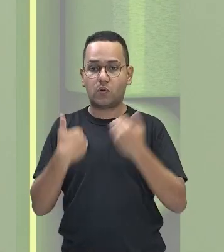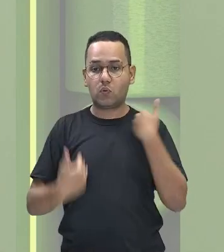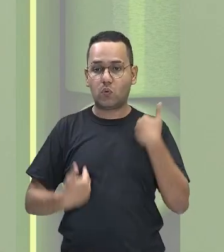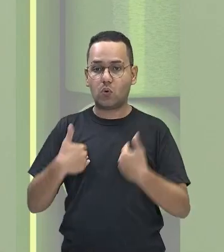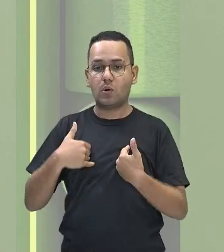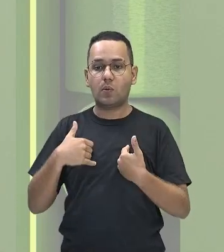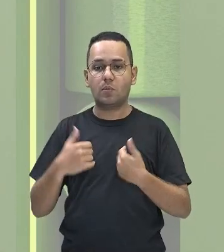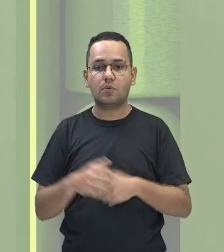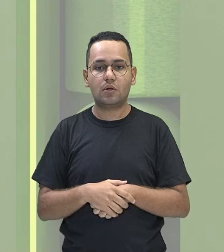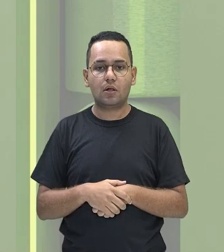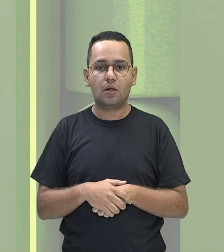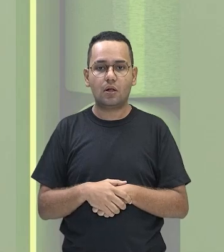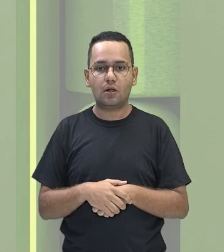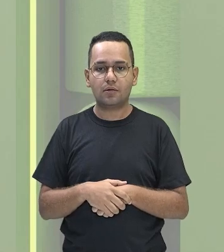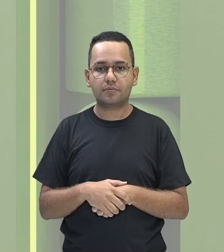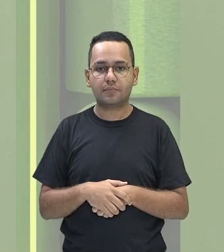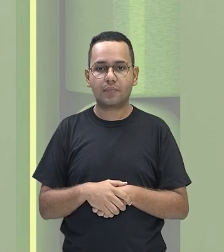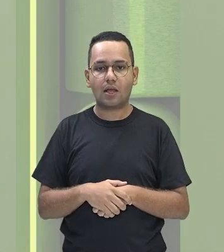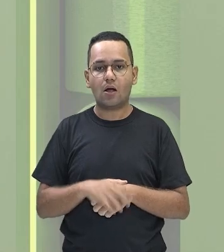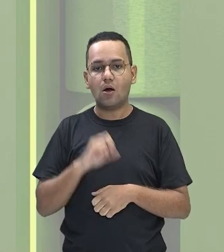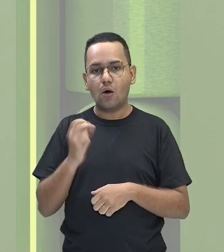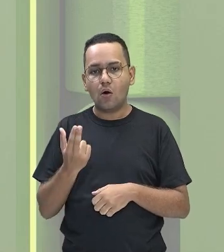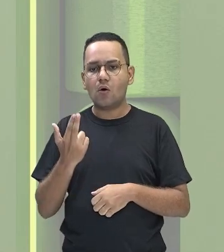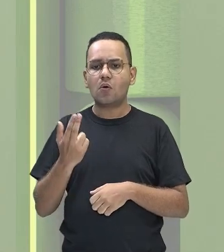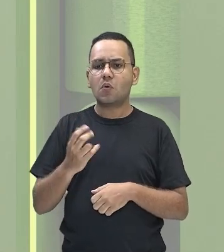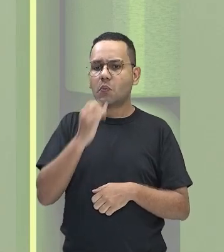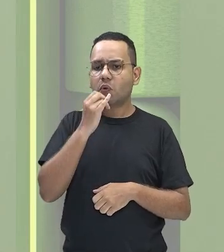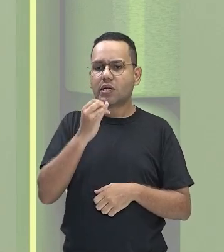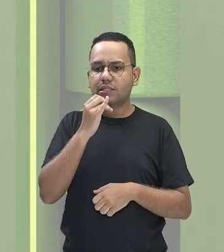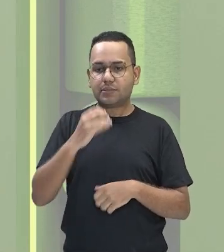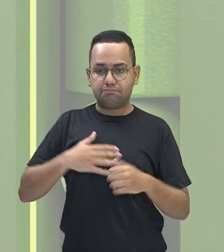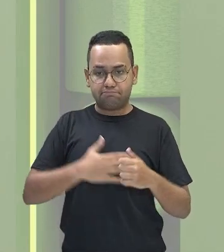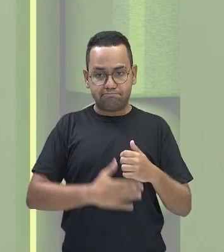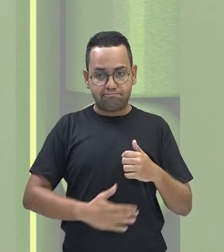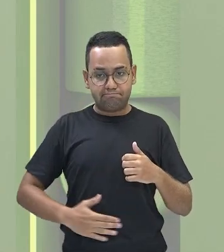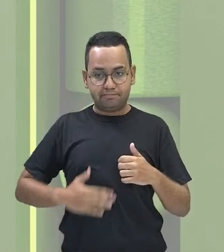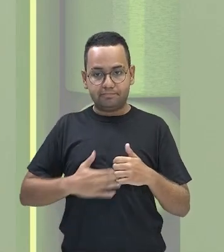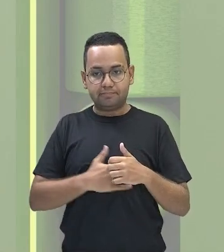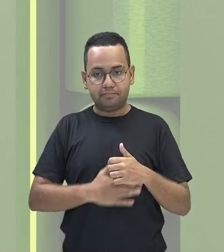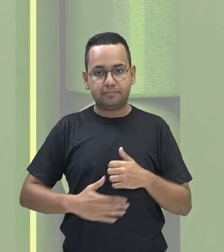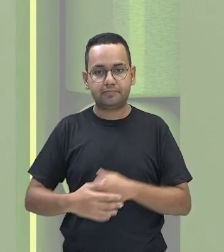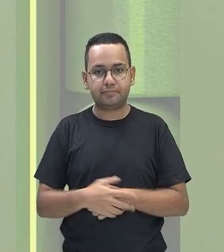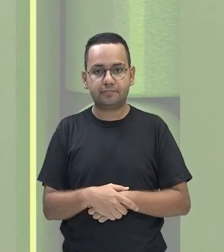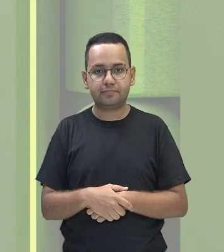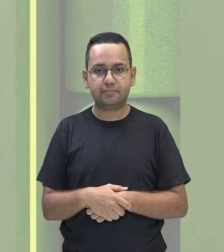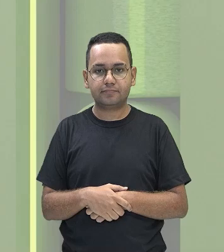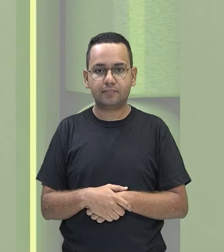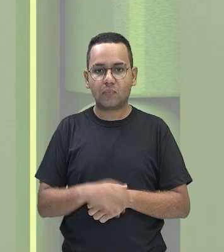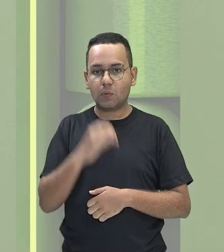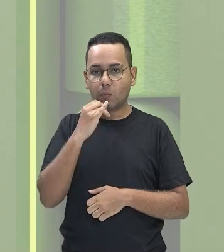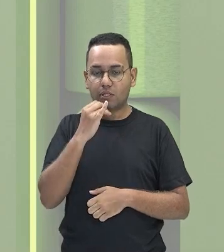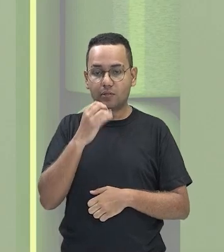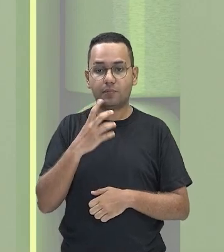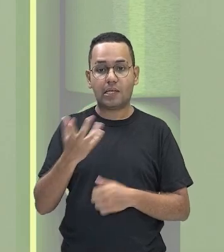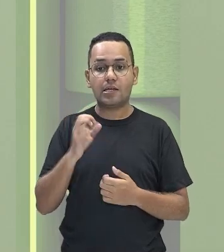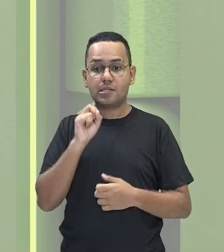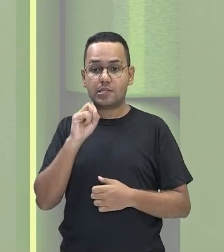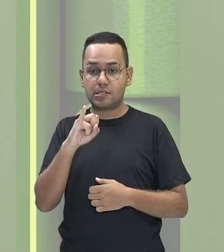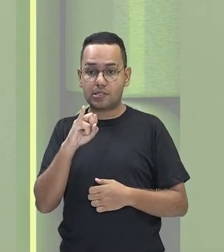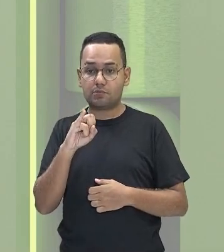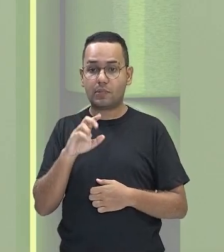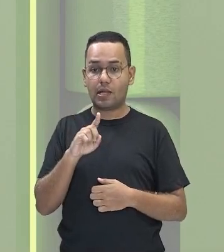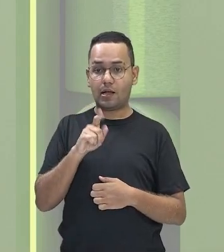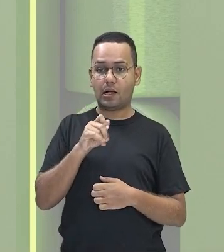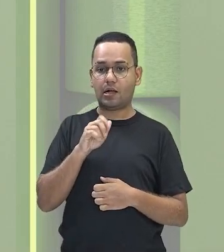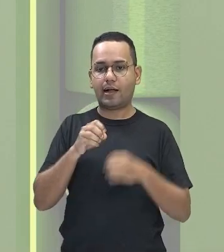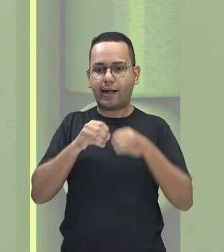no interior da cavidade de um órgão, como o estômago, por exemplo, tá bom? Se uma glândula secreta uma substância dentro do estômago, ela